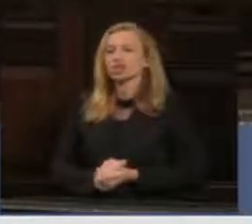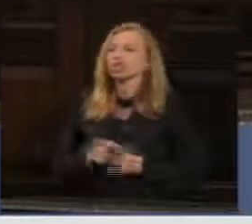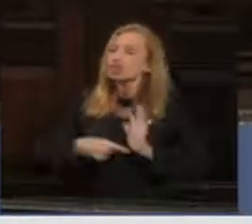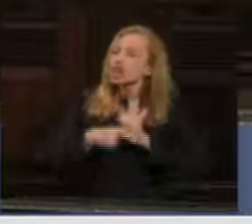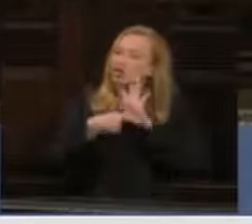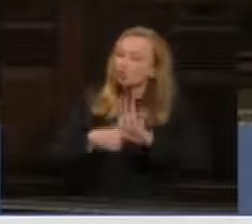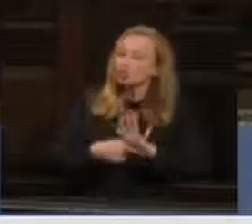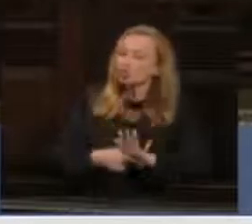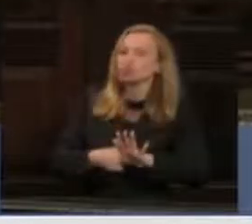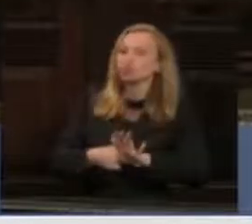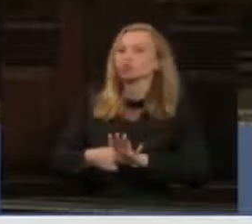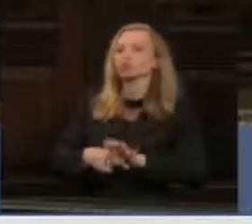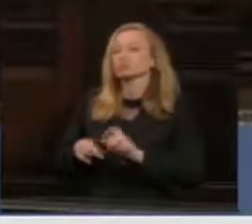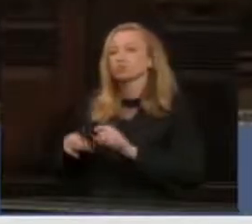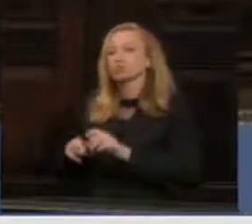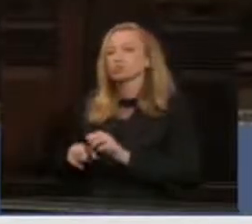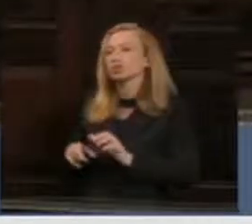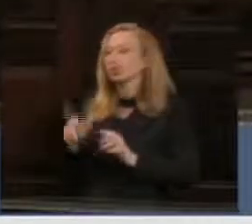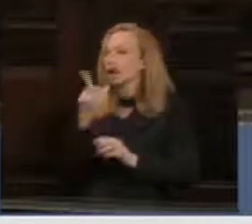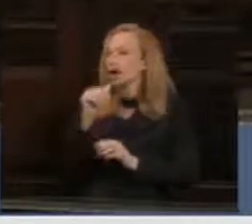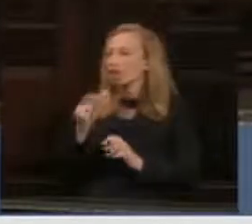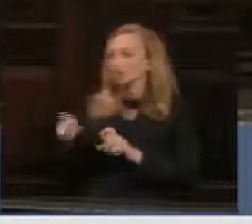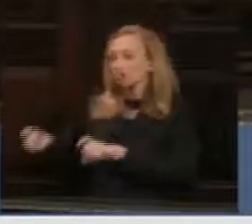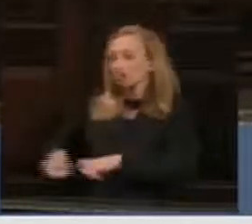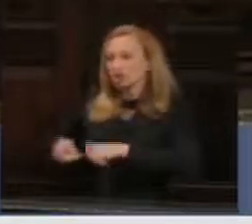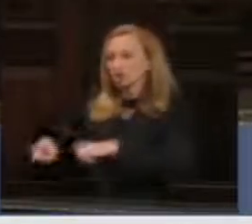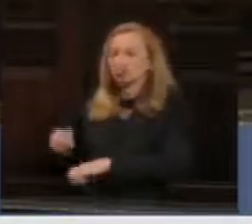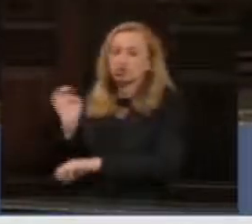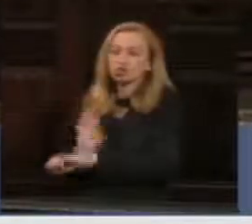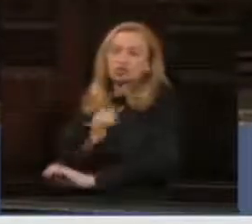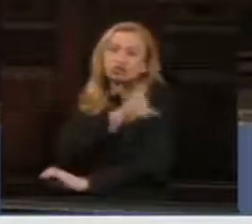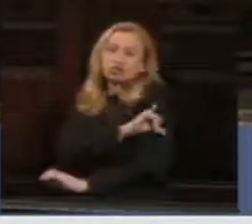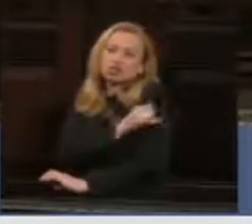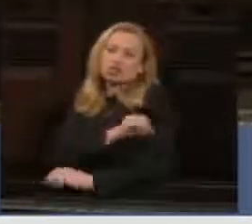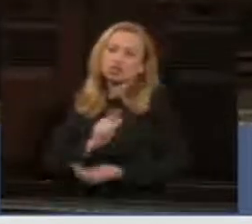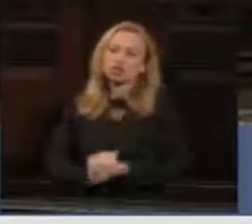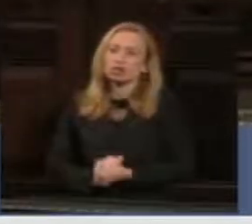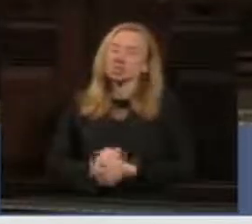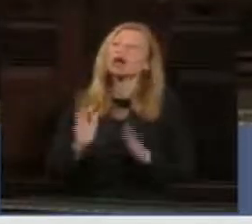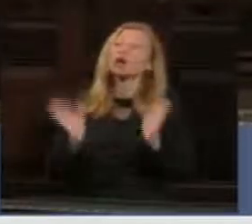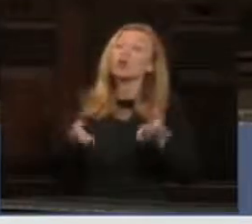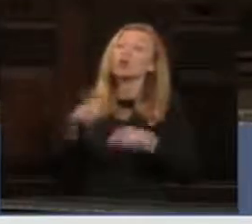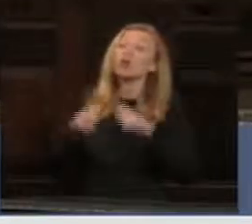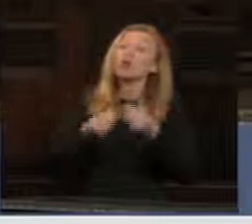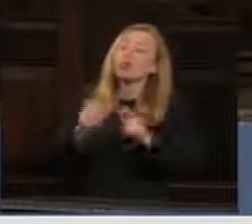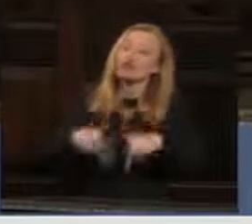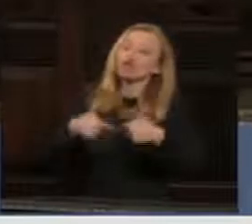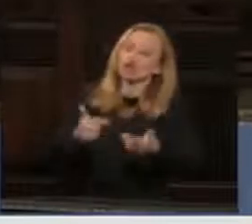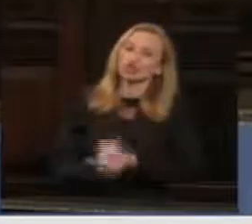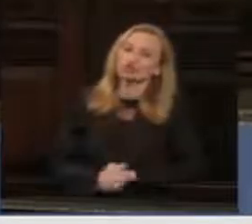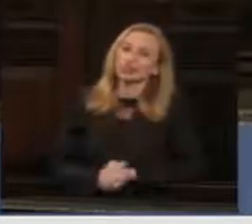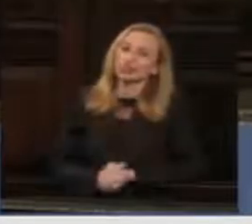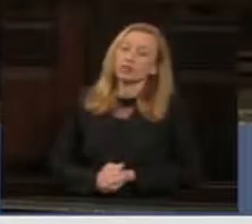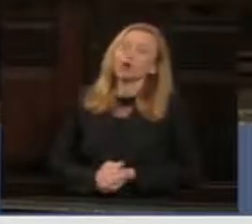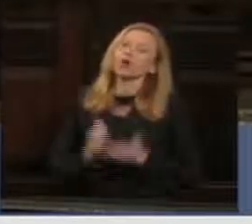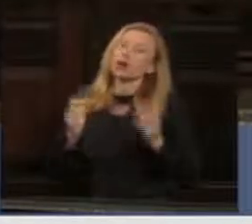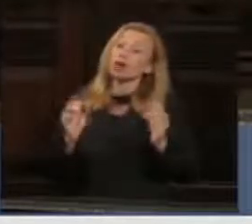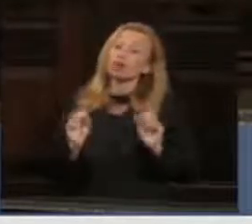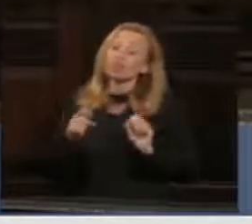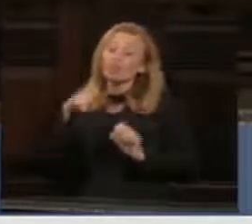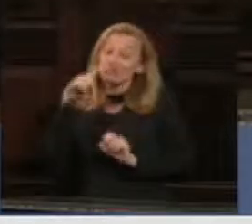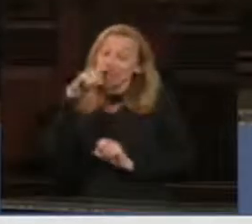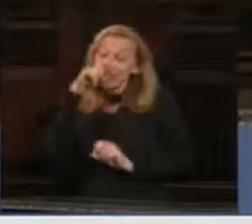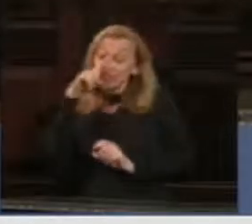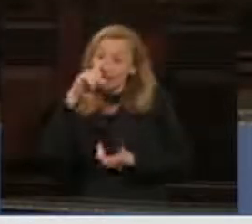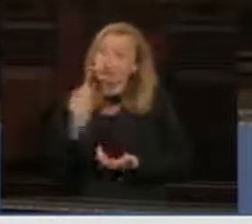estado do Rio de Janeiro. Como que isso agora será feito? Há um risco enorme de desabastecimento.